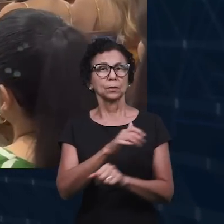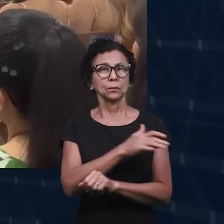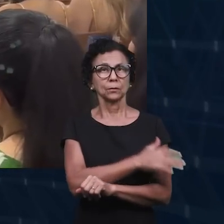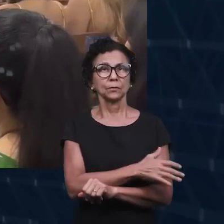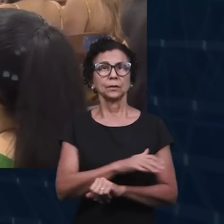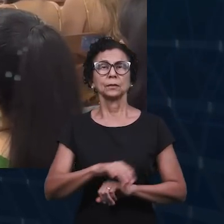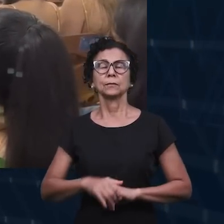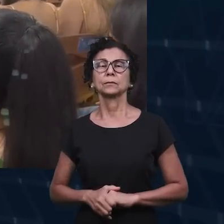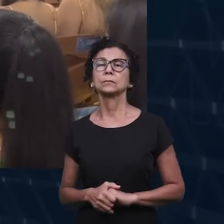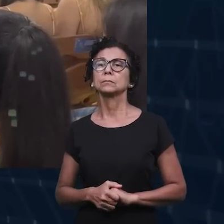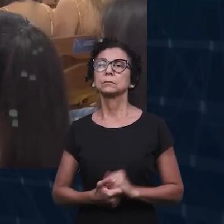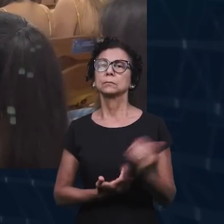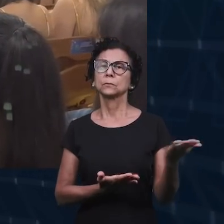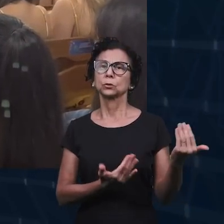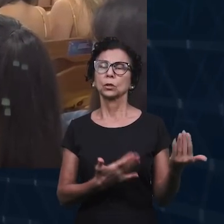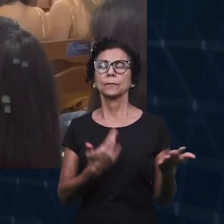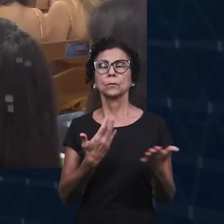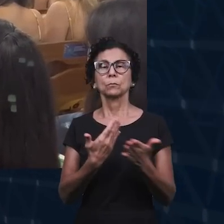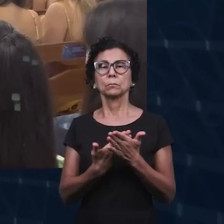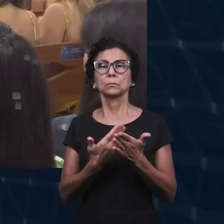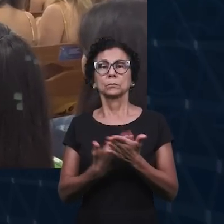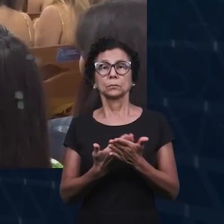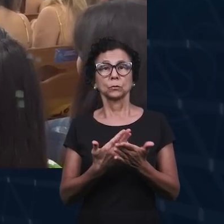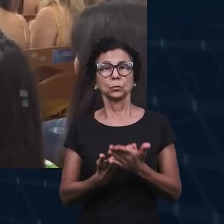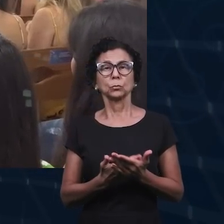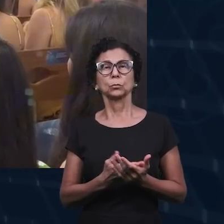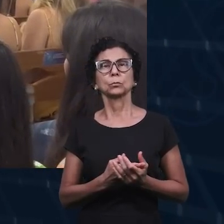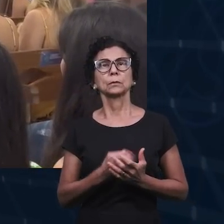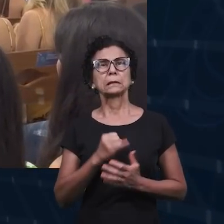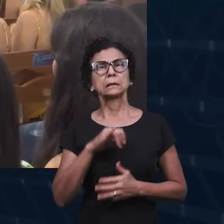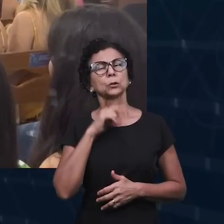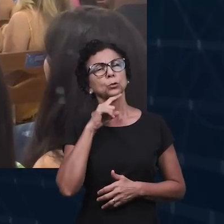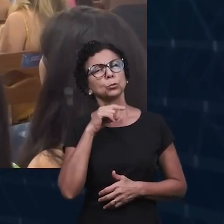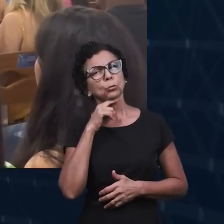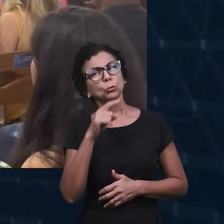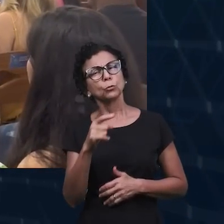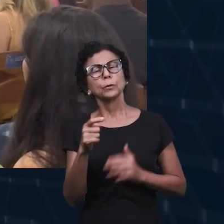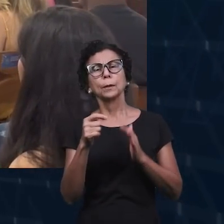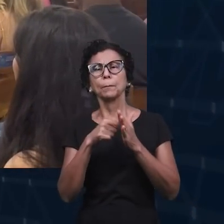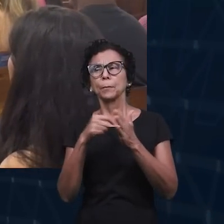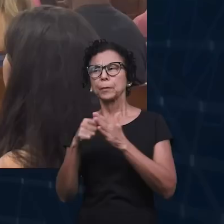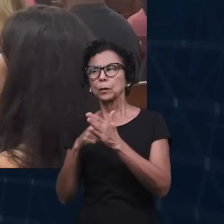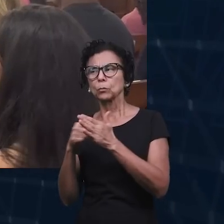no estudo, promovendo momentos para que os irmãos pudessem tirar suas dúvidas,